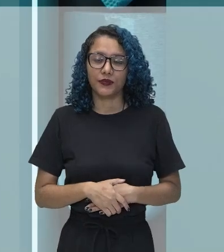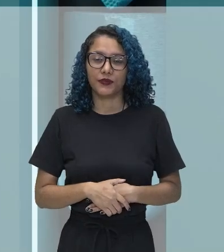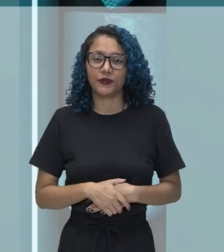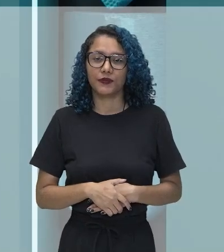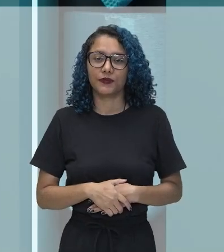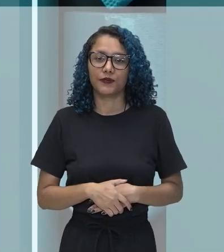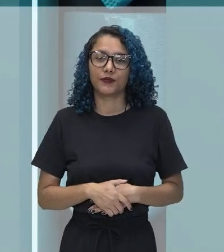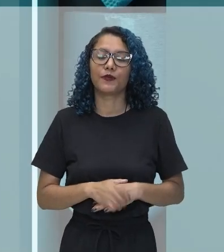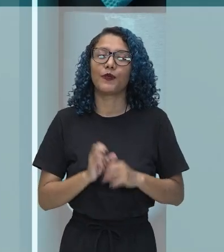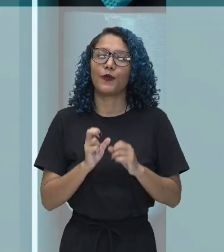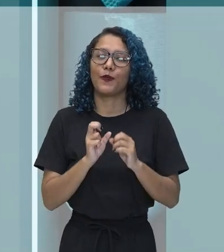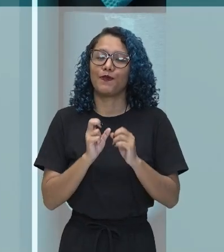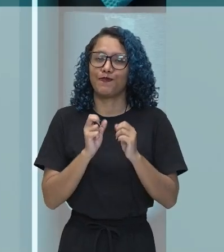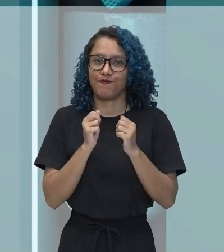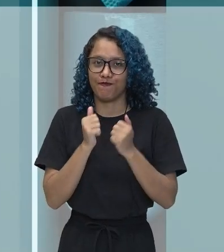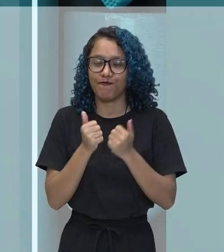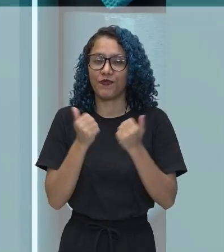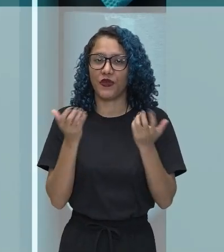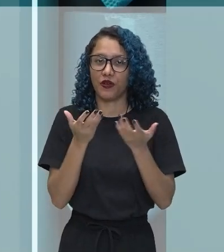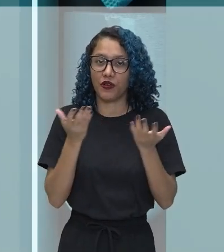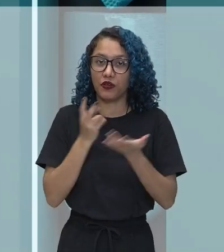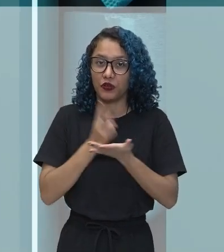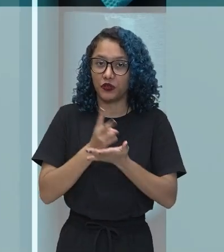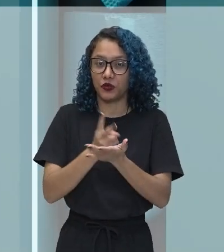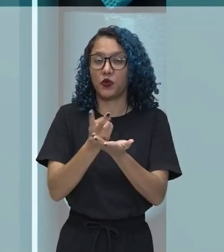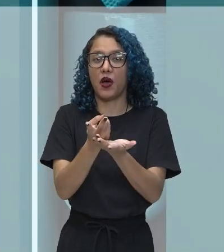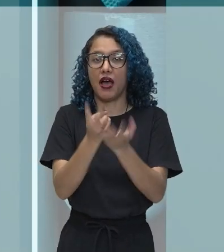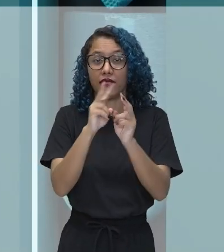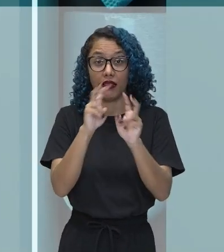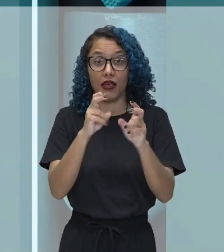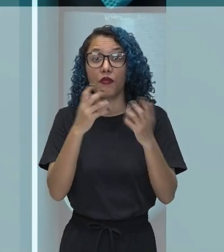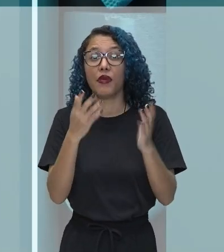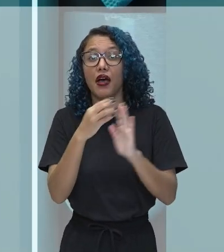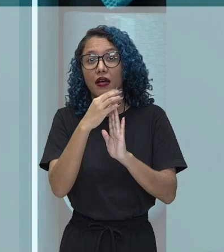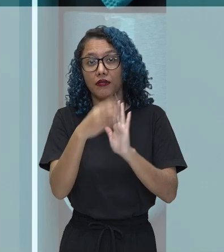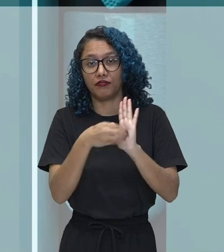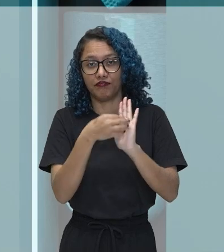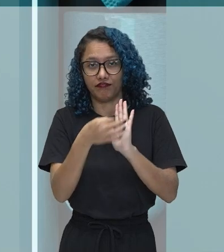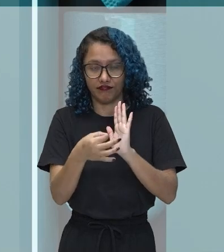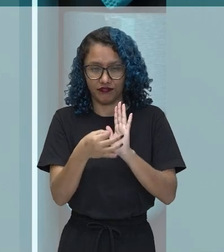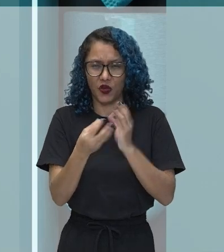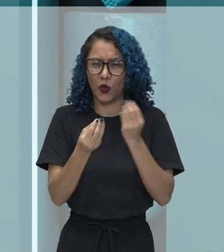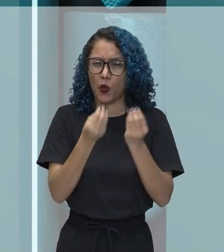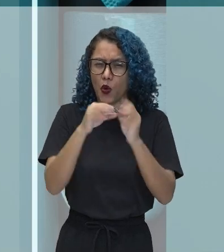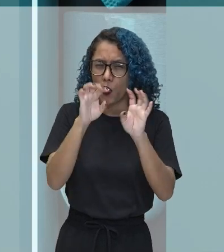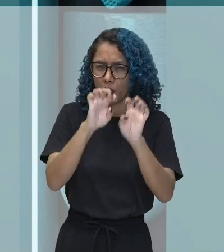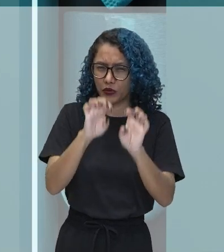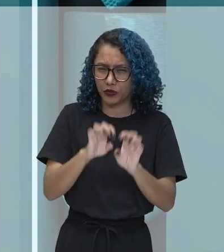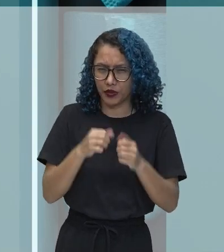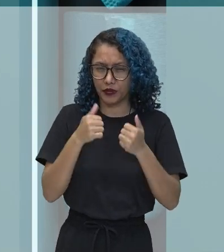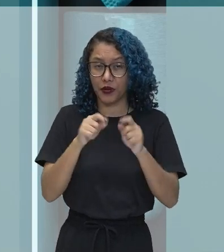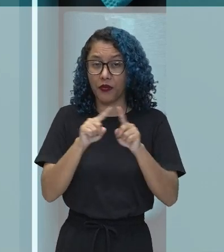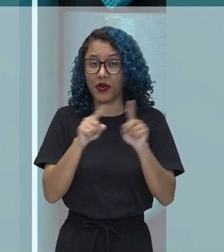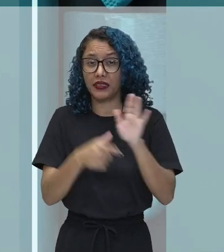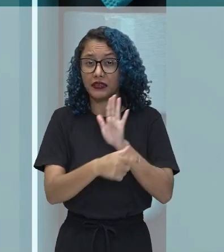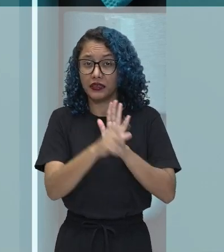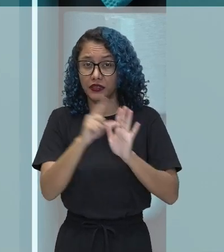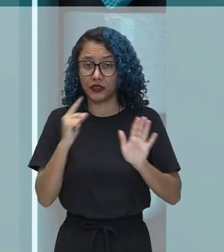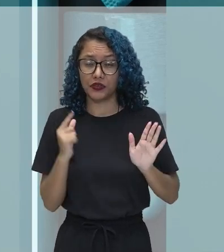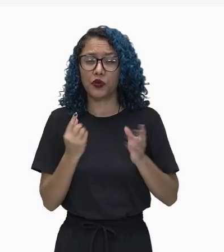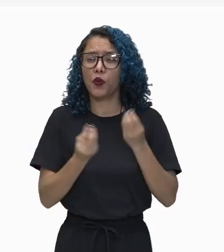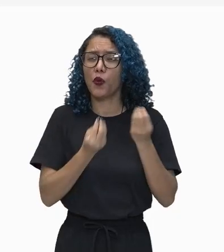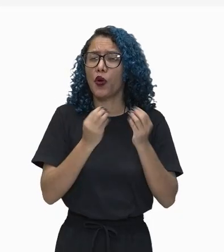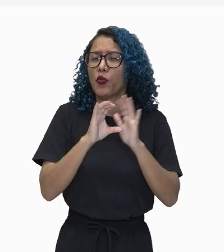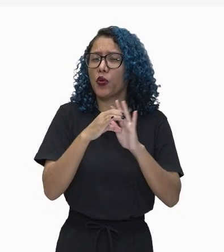Vamos continuar falando sobre resenha? Vamos lá, vamos estudar um pouco aí a estrutura, como funciona. Primeiramente, vamos conceituar. Vamos lá? Olha